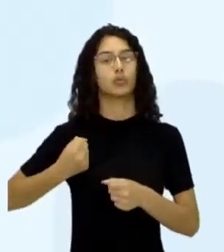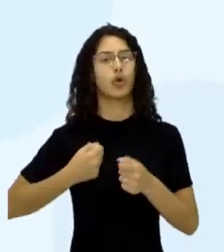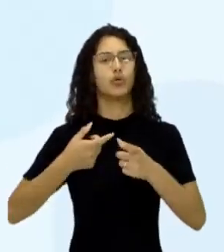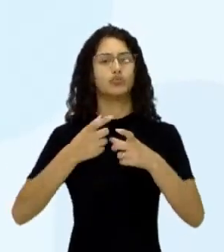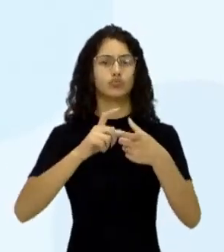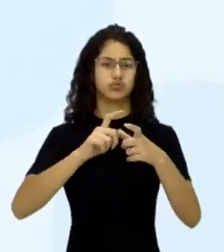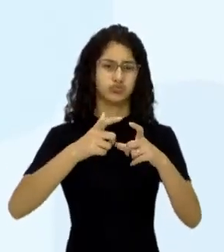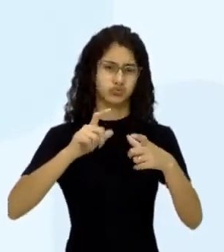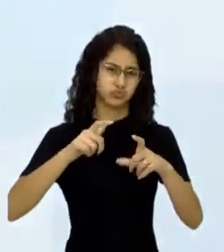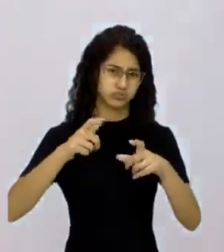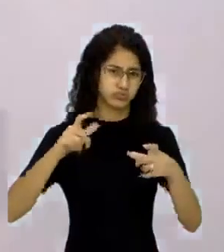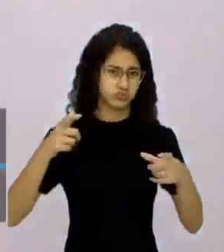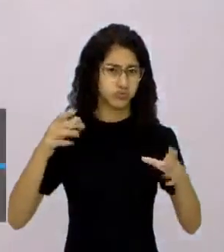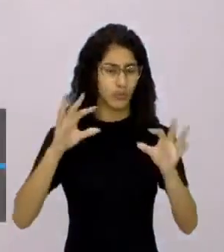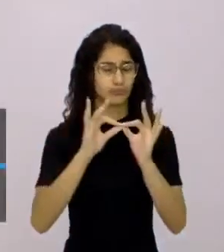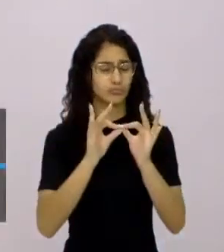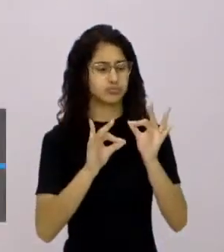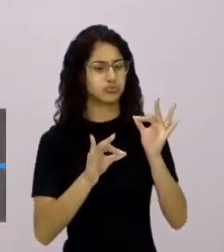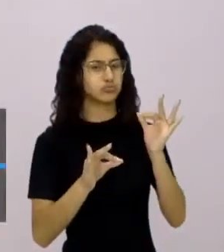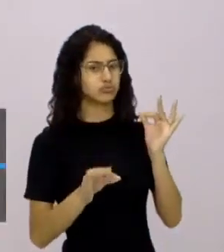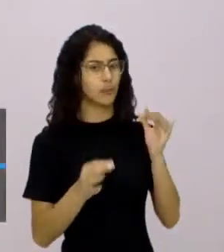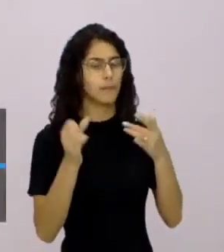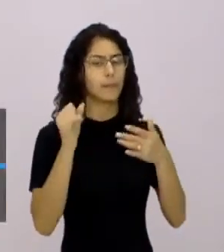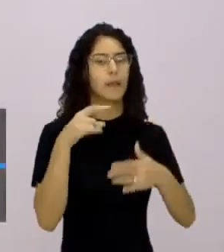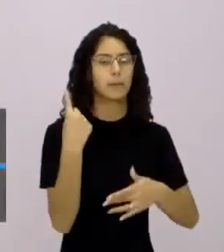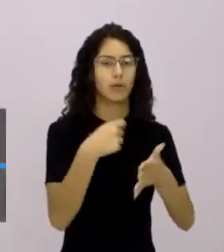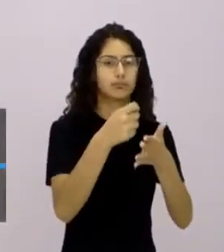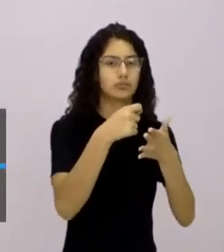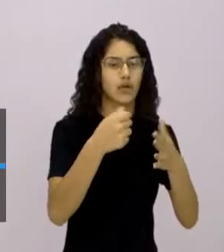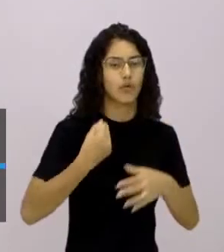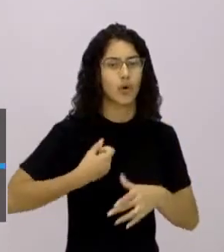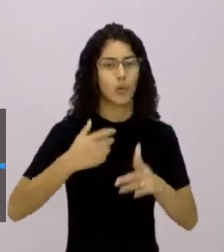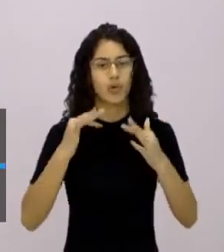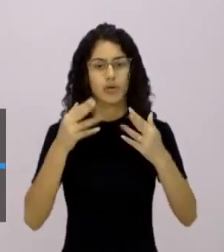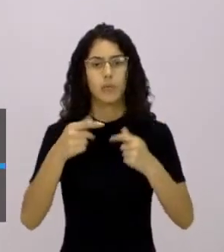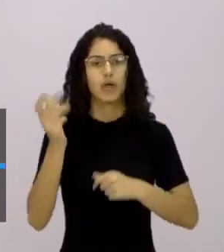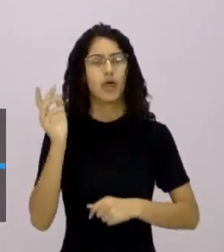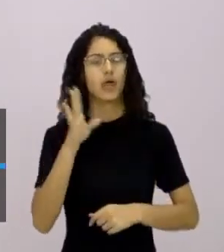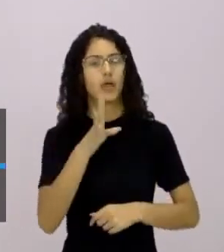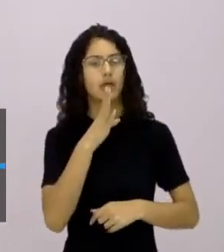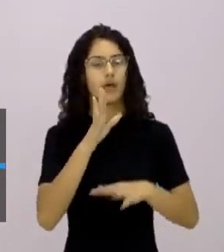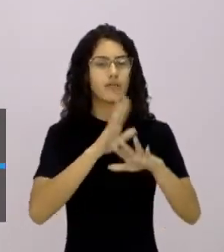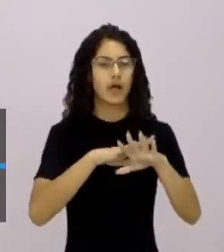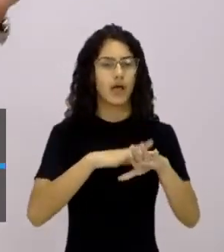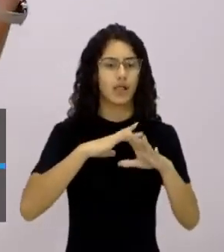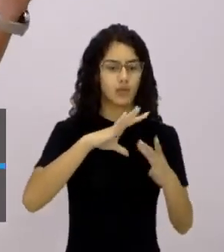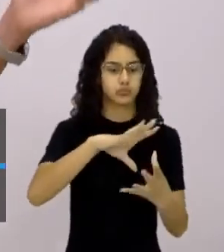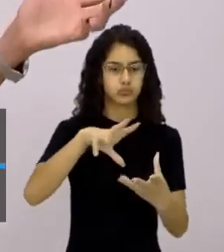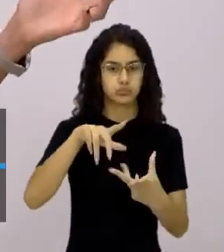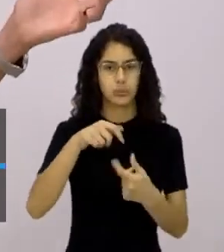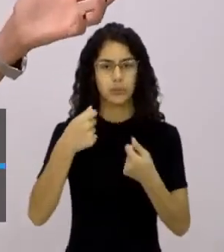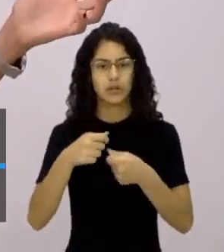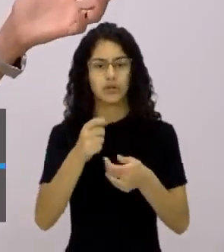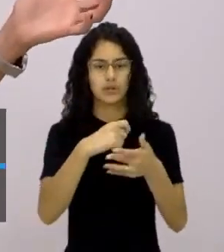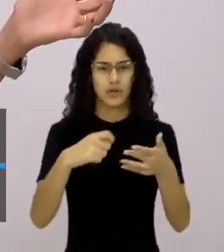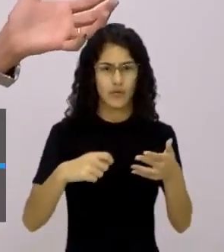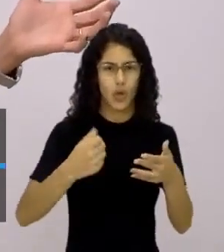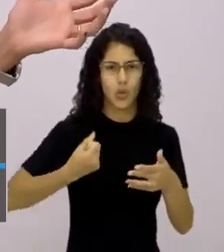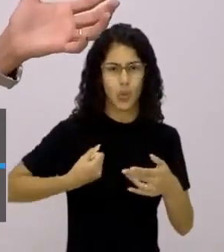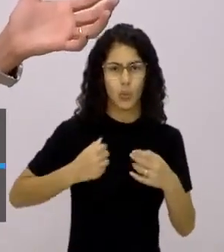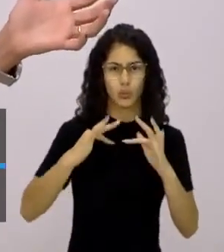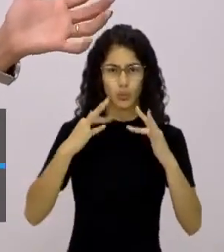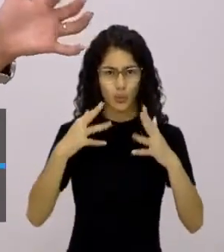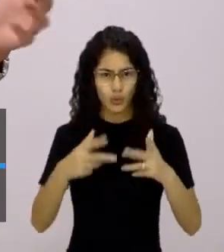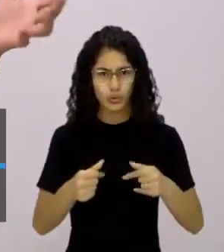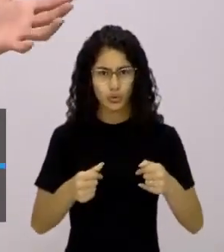não é mesmo, pessoal? Será que para a gente escrever esse número, toda vez que eu quiser falar sobre a massa da Terra, eu tenho que escrever esse numerão